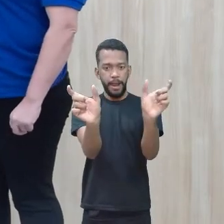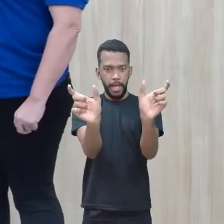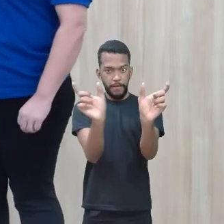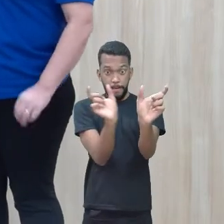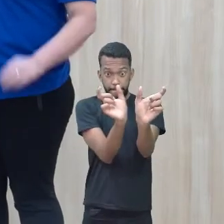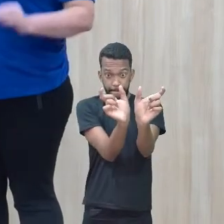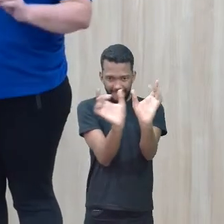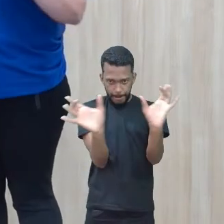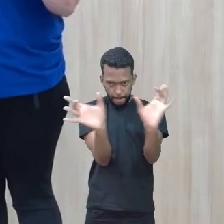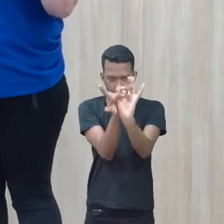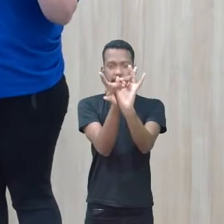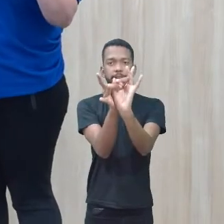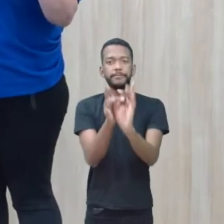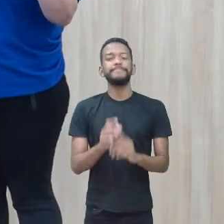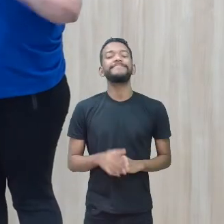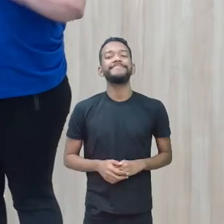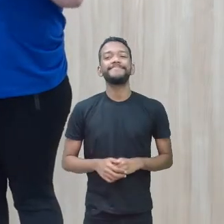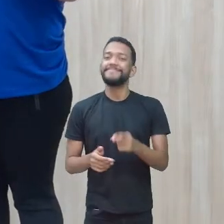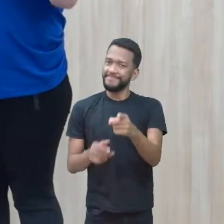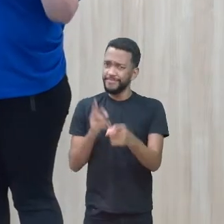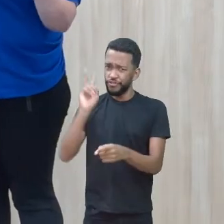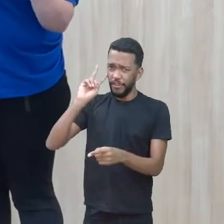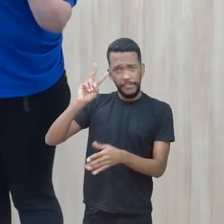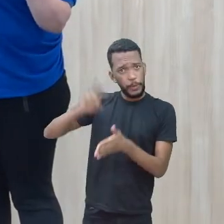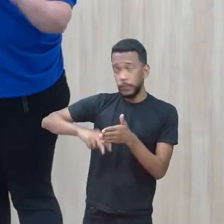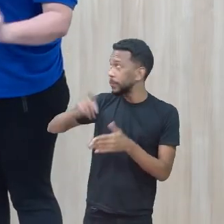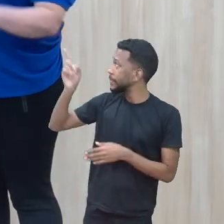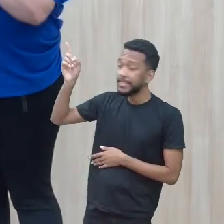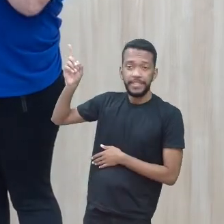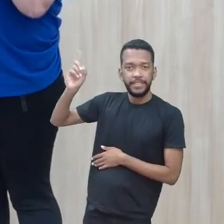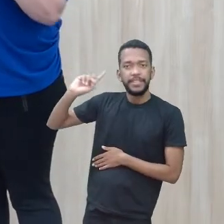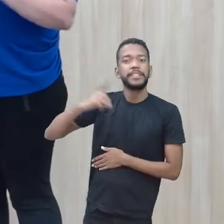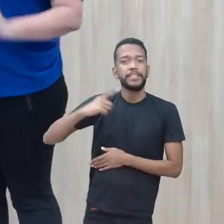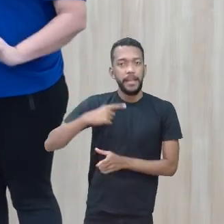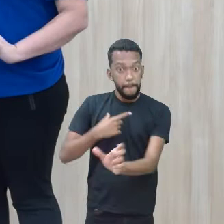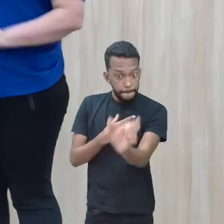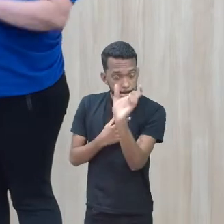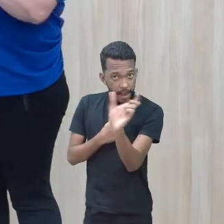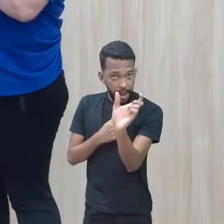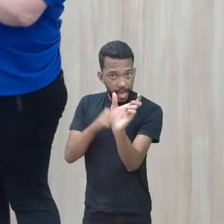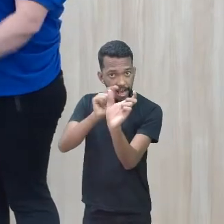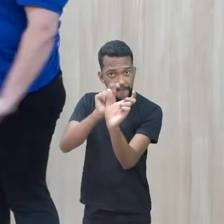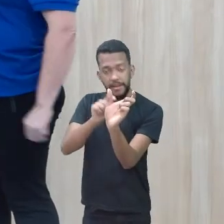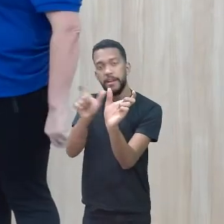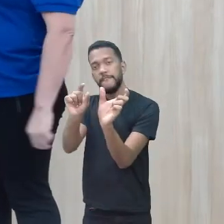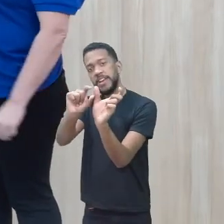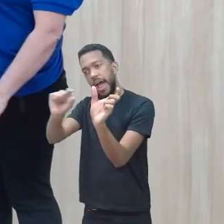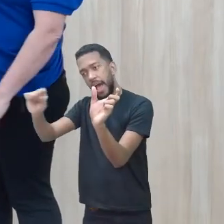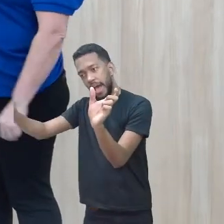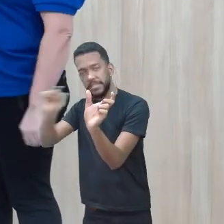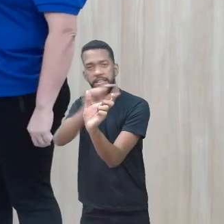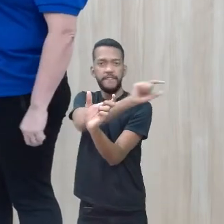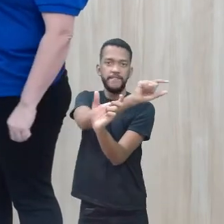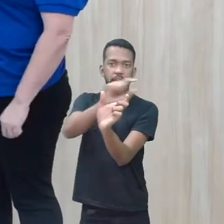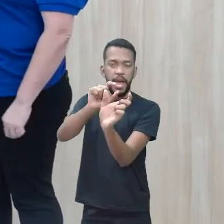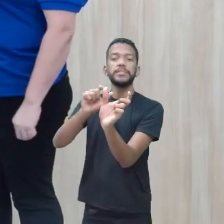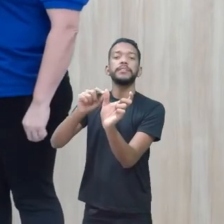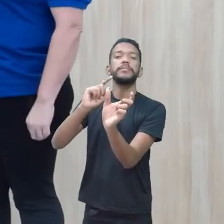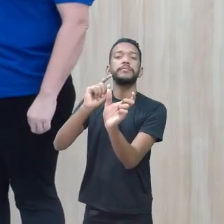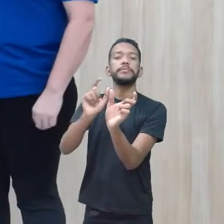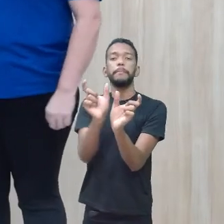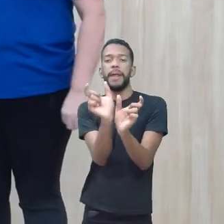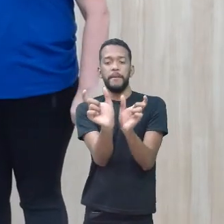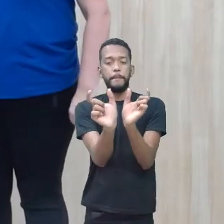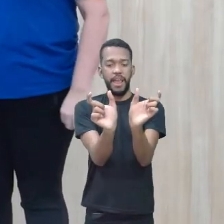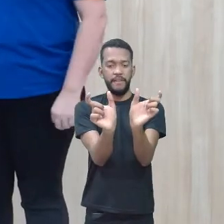a palavra que conecta, liga orações ou palavra.